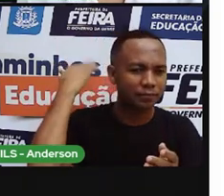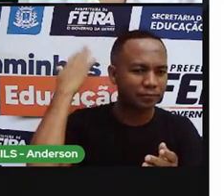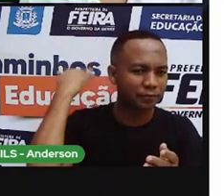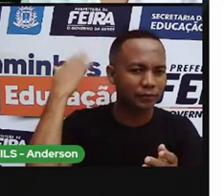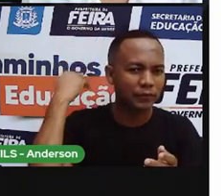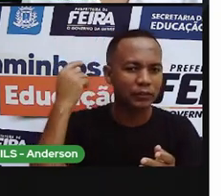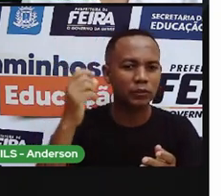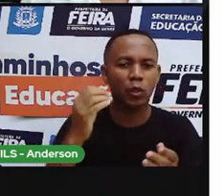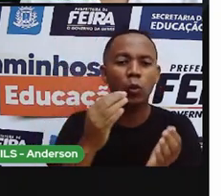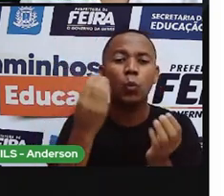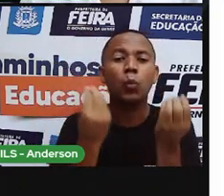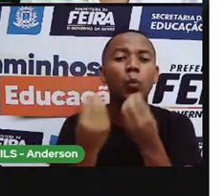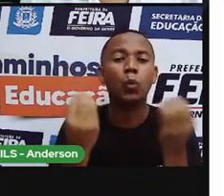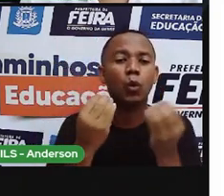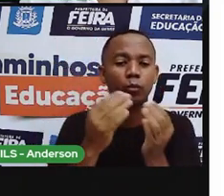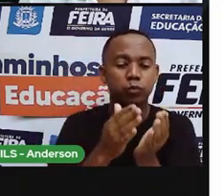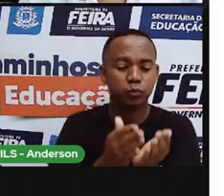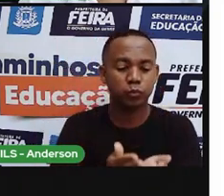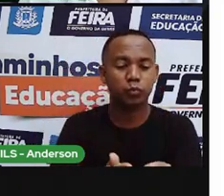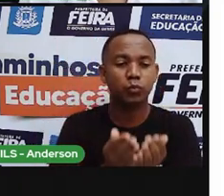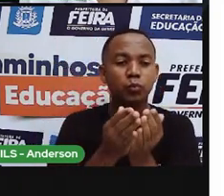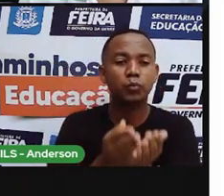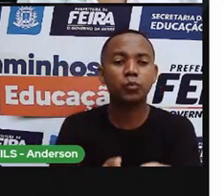a Terra ela fosse plana, né?